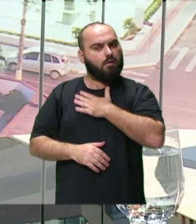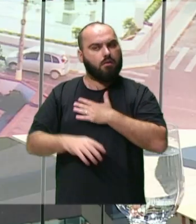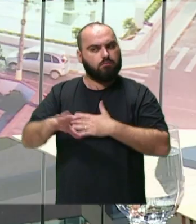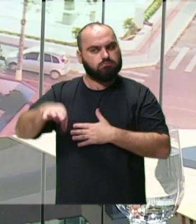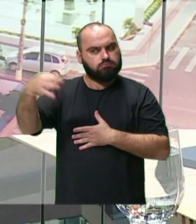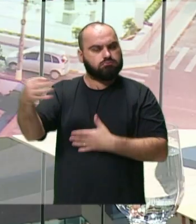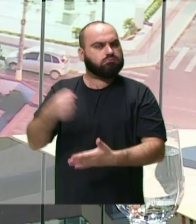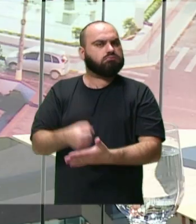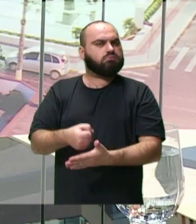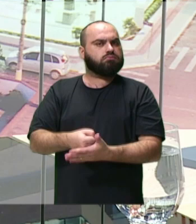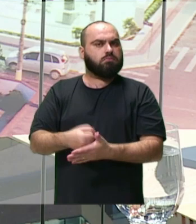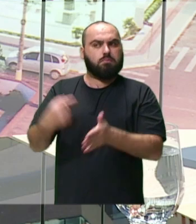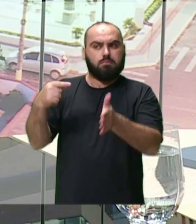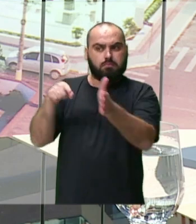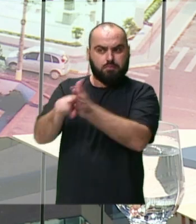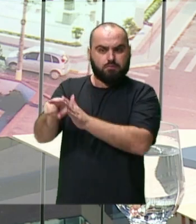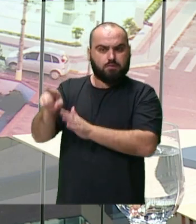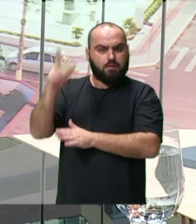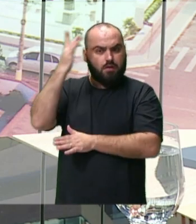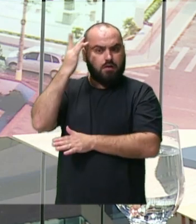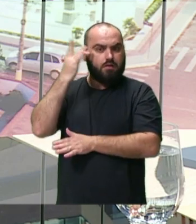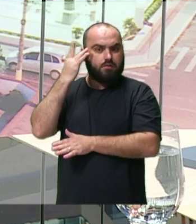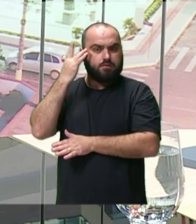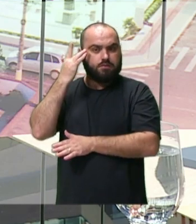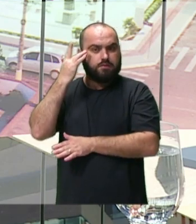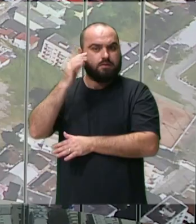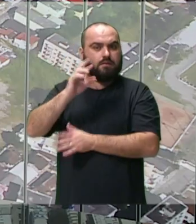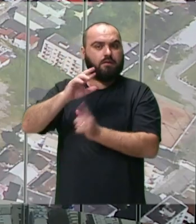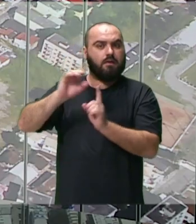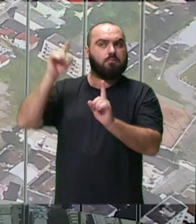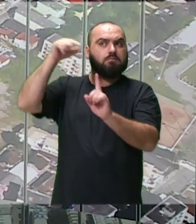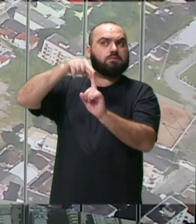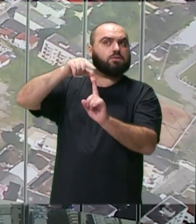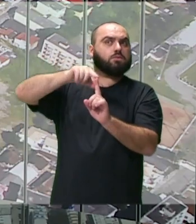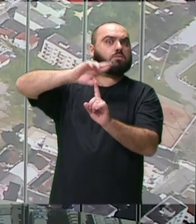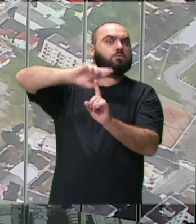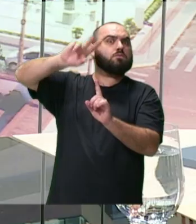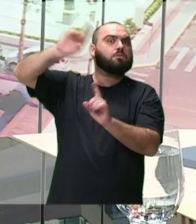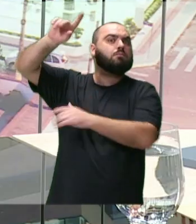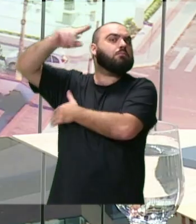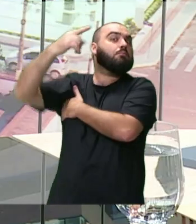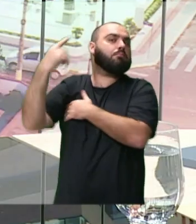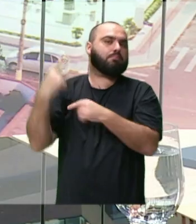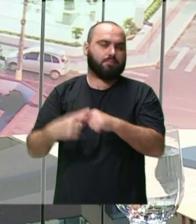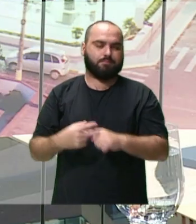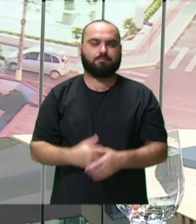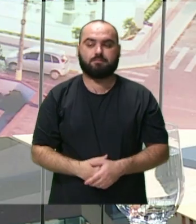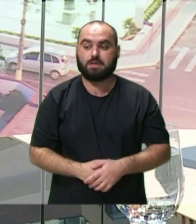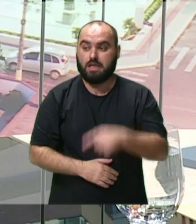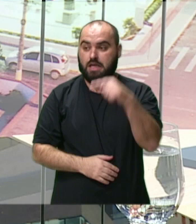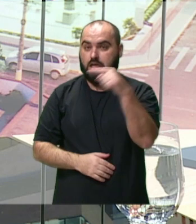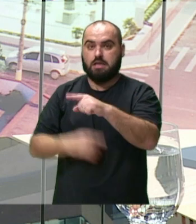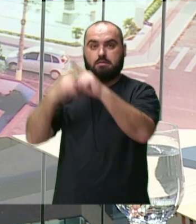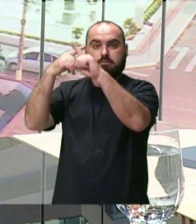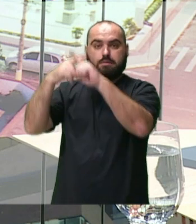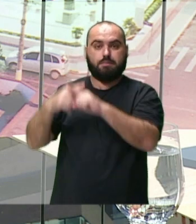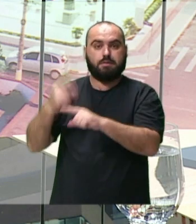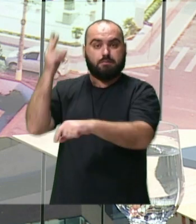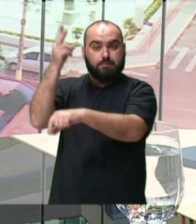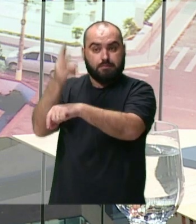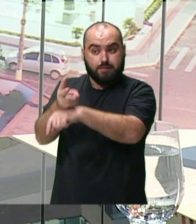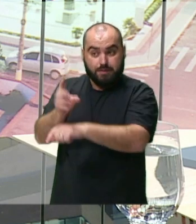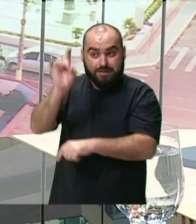se tu perguntar para mim se alcançou o objetivo, meus objetivos são altos. Por quê? Porque esse concurso não foi feito apenas